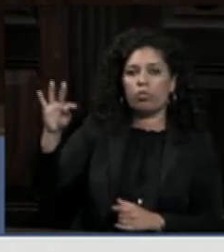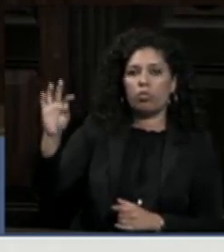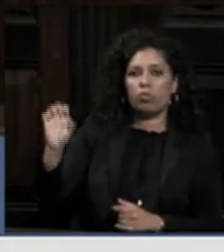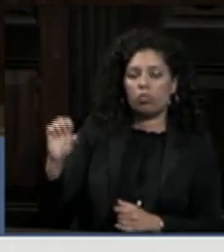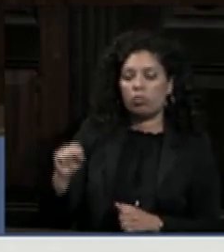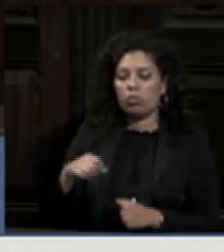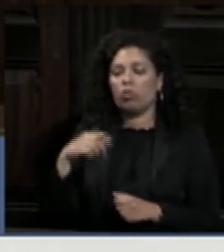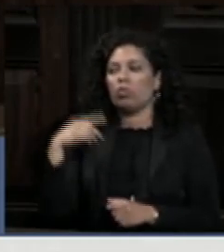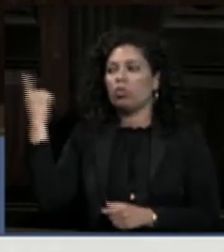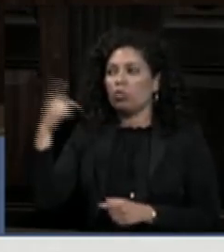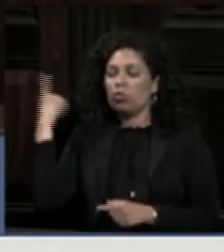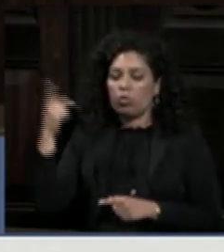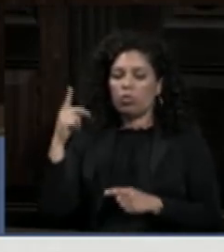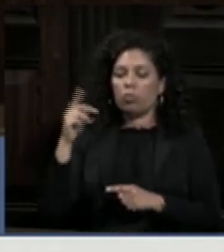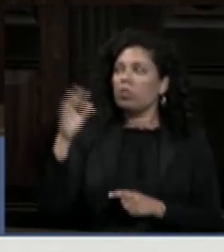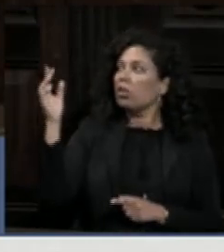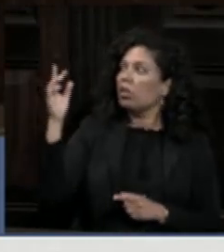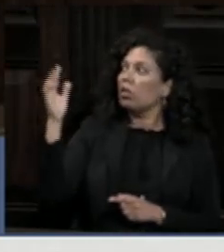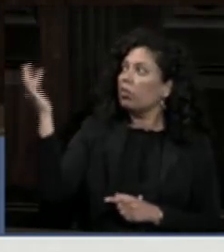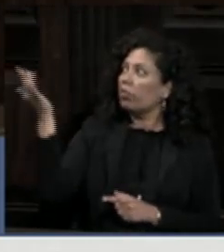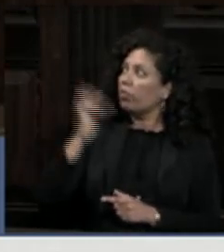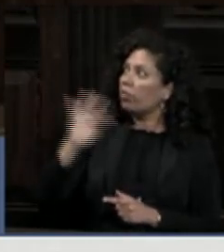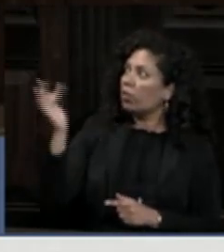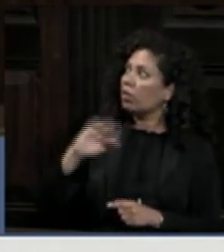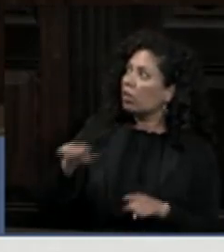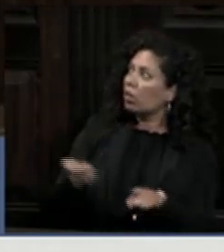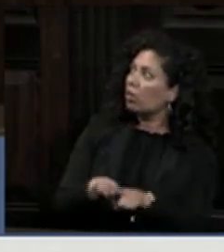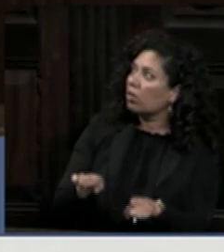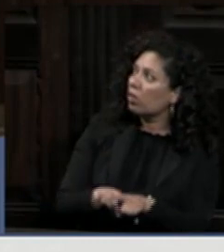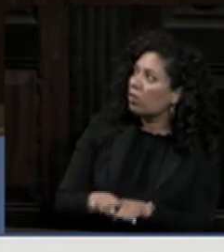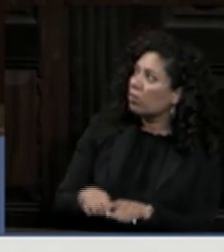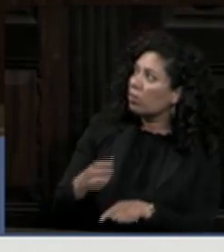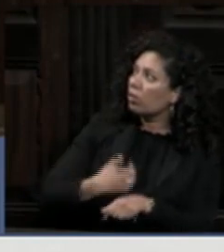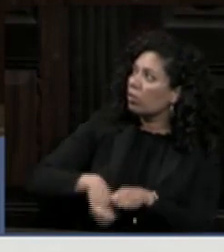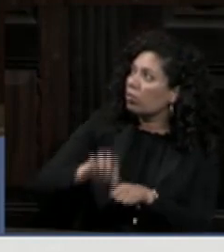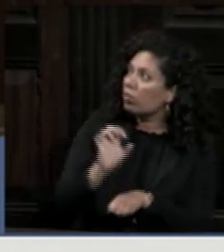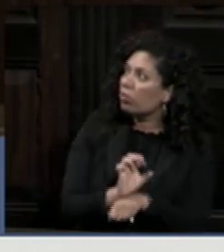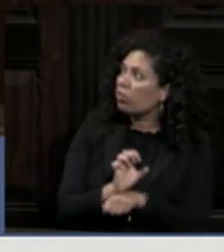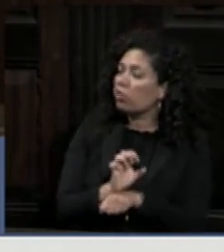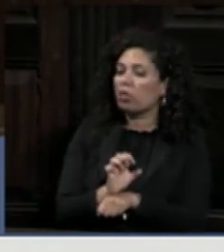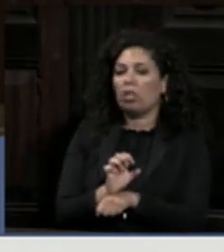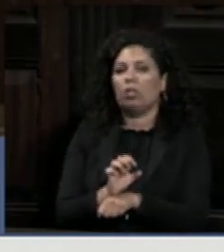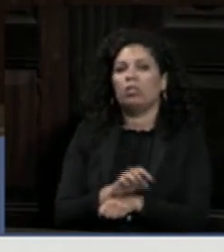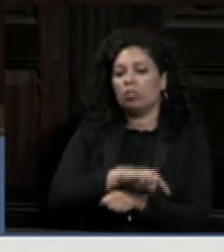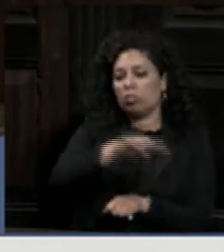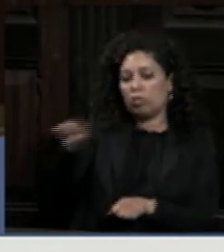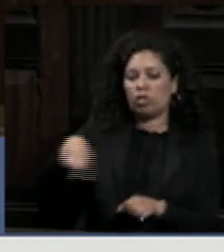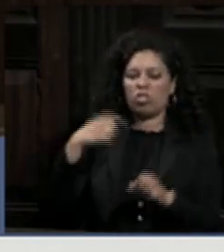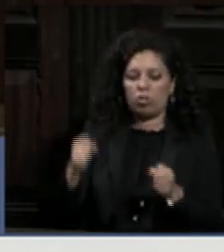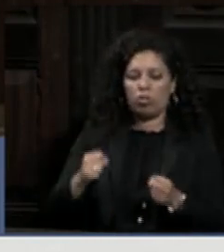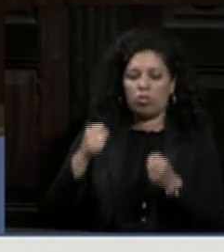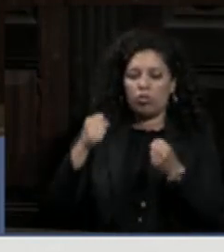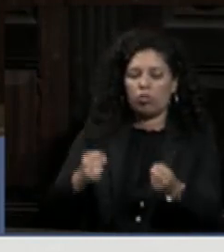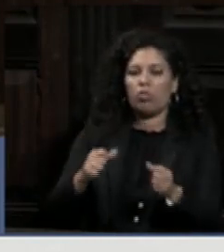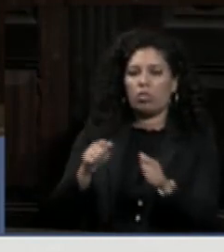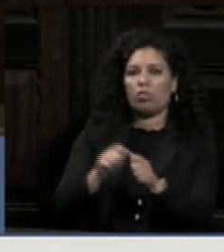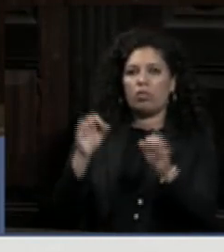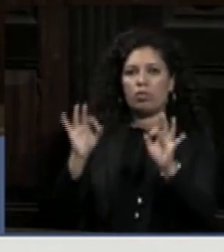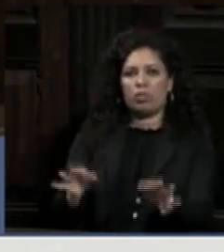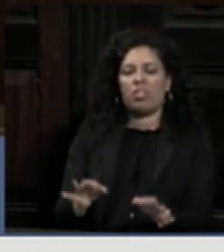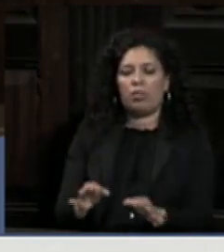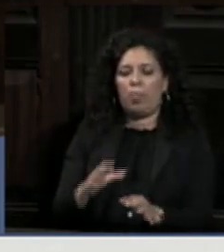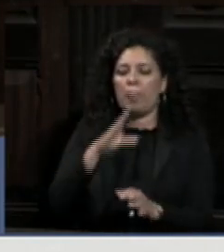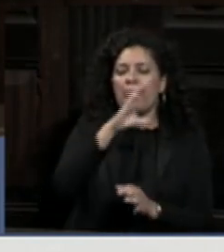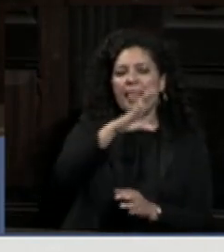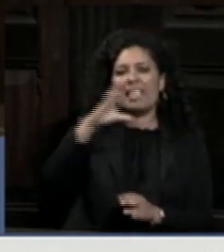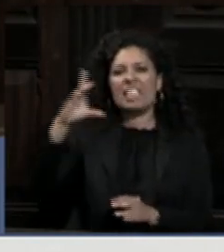estadual oita os próximos vereadores que lute por essa região lúdica na cidade de deus que é verdade